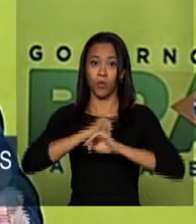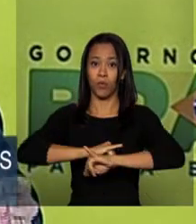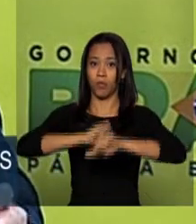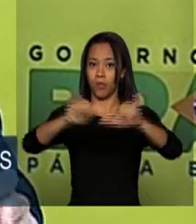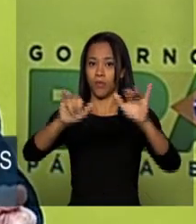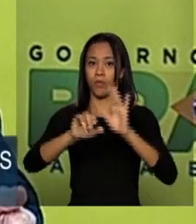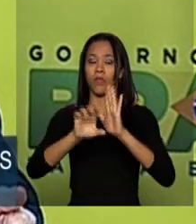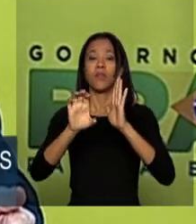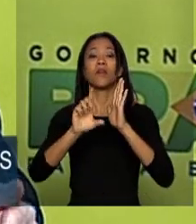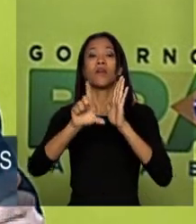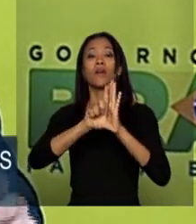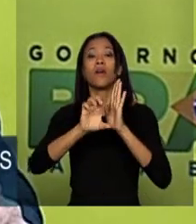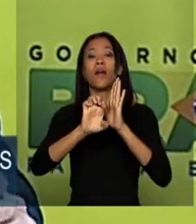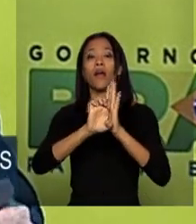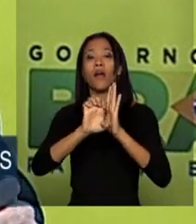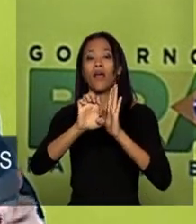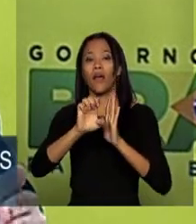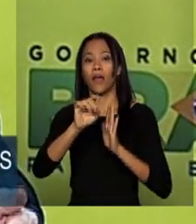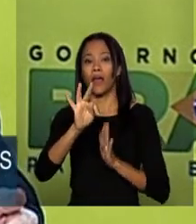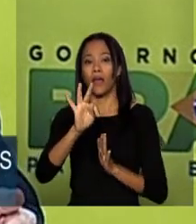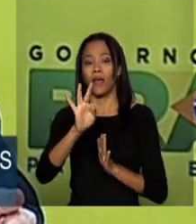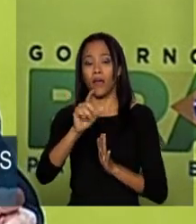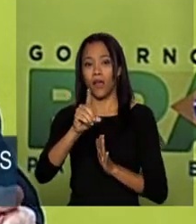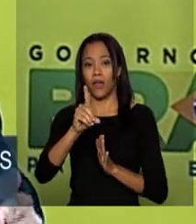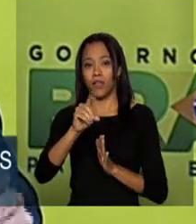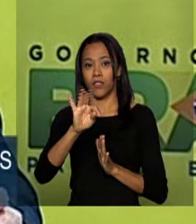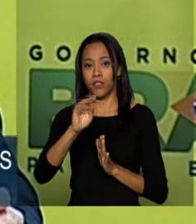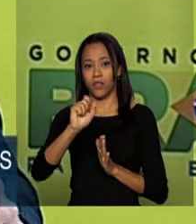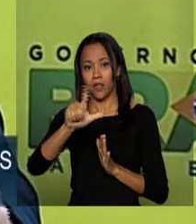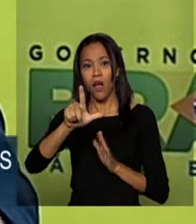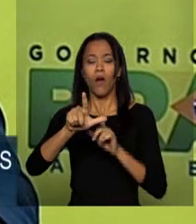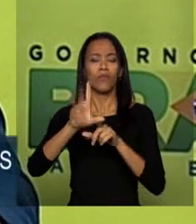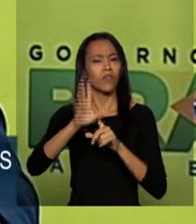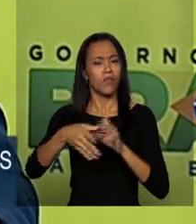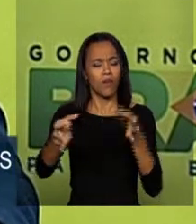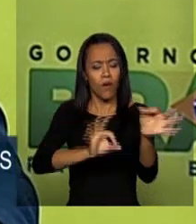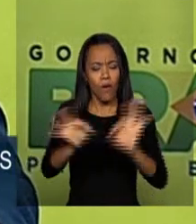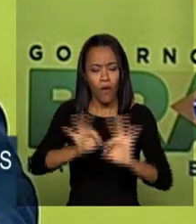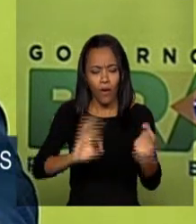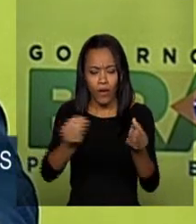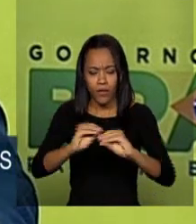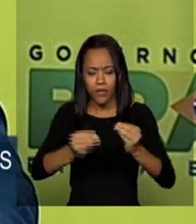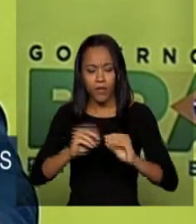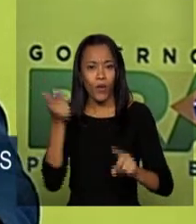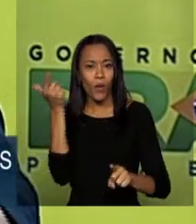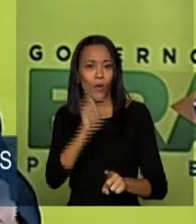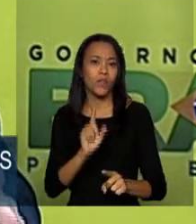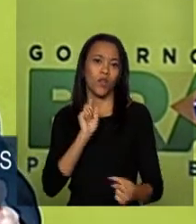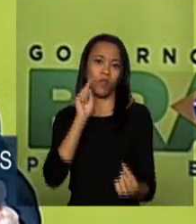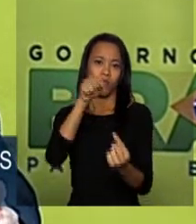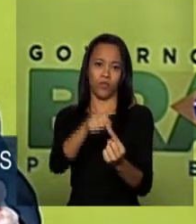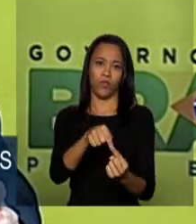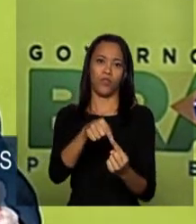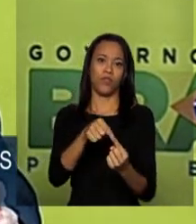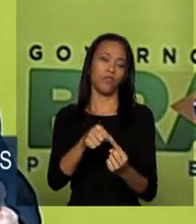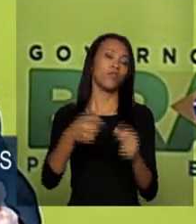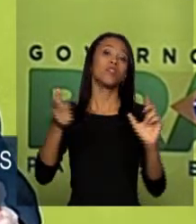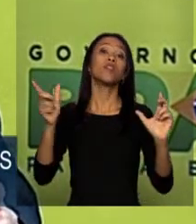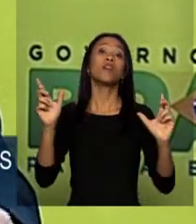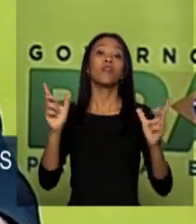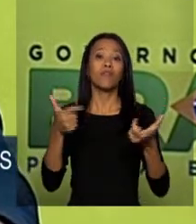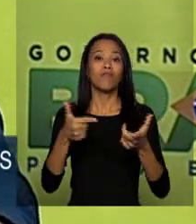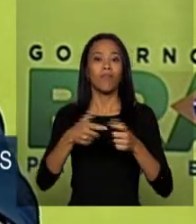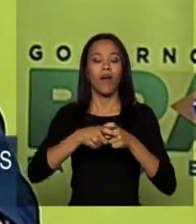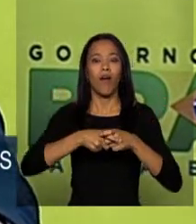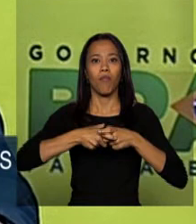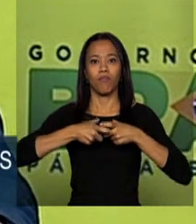foi pensado, todo estruturado, para atingir esse objetivo de redução de